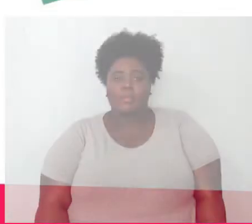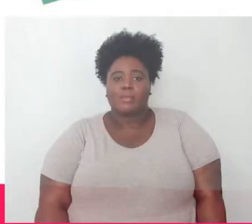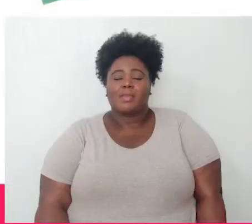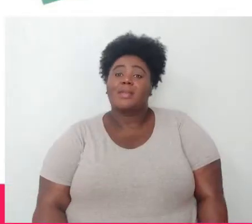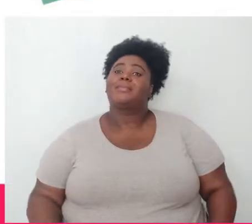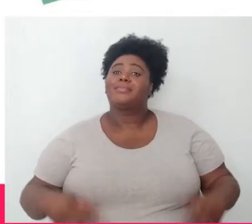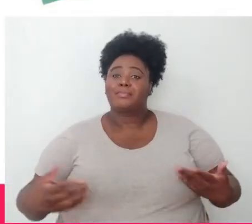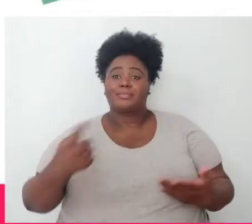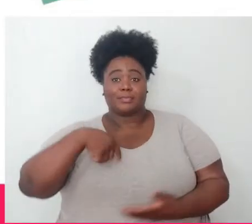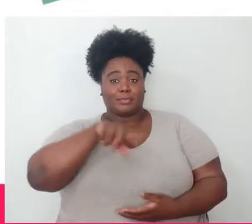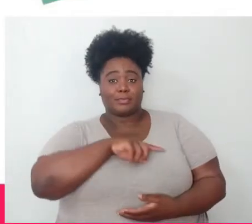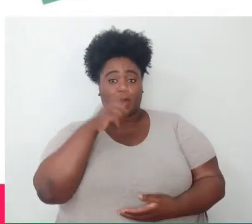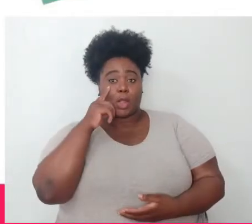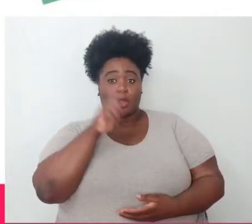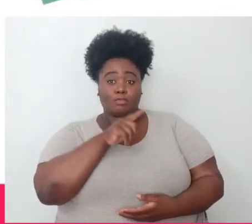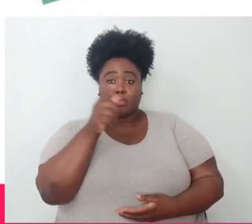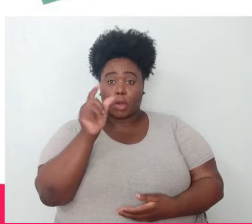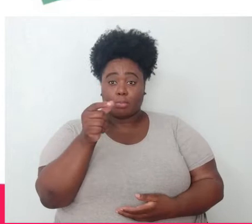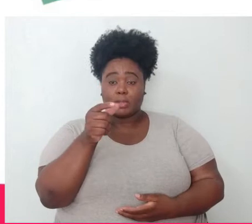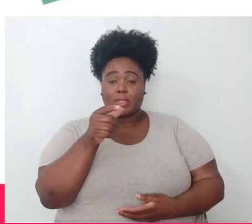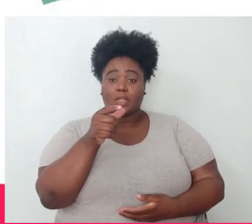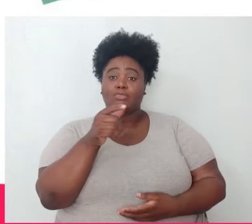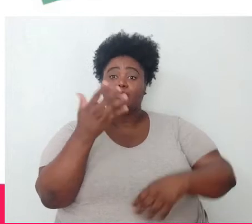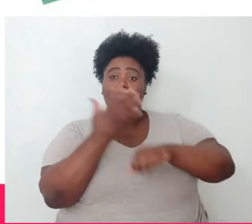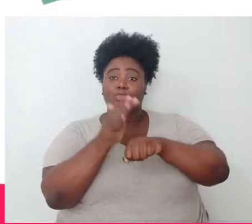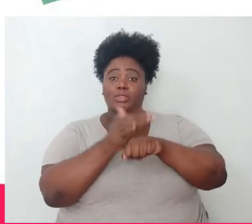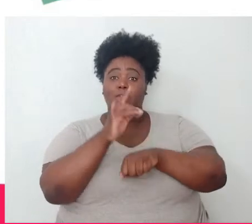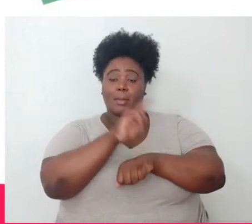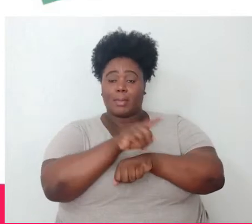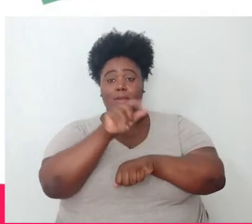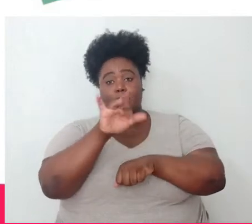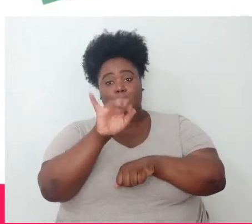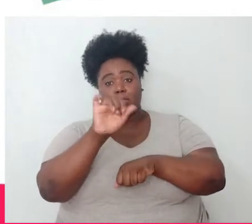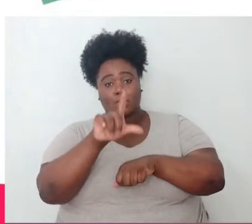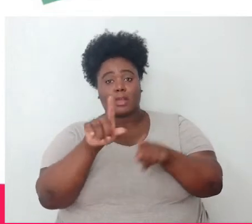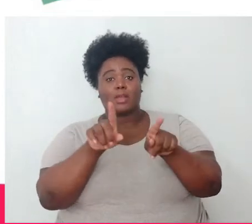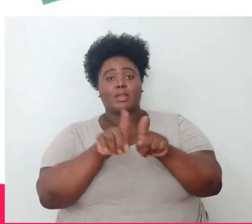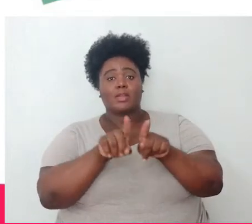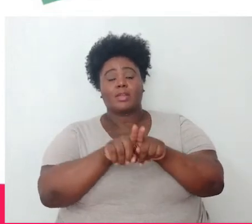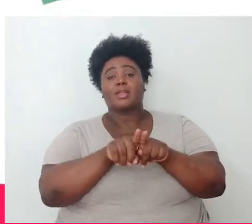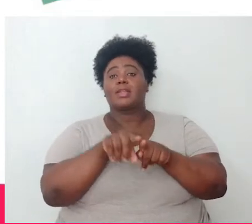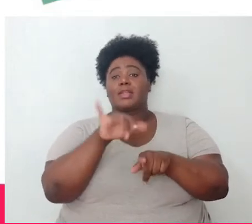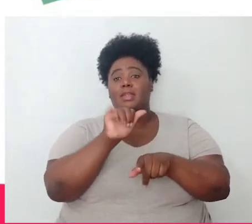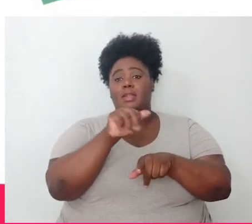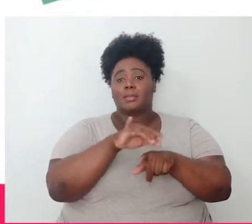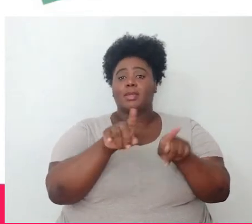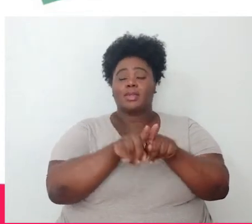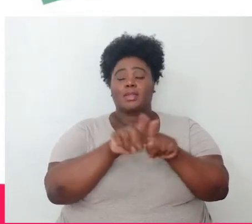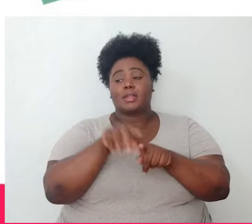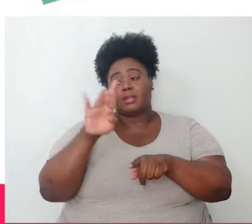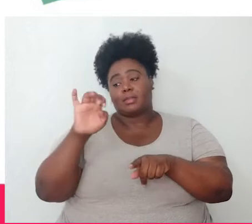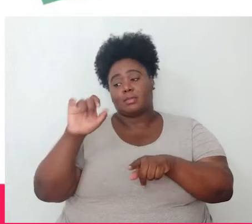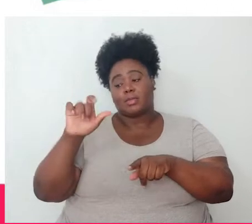Aí vimos aí um trecho do trabalho do Israel Machacali e a mim, e do